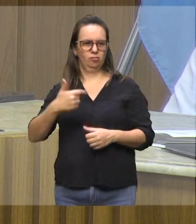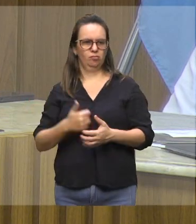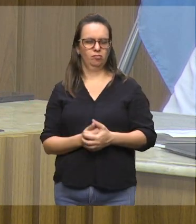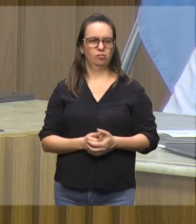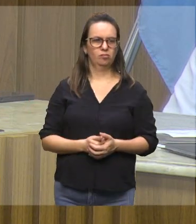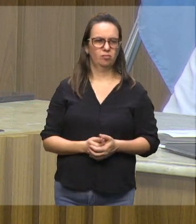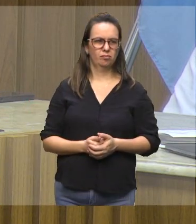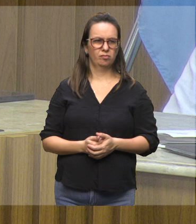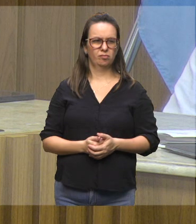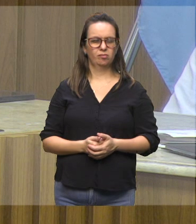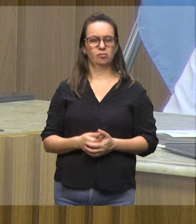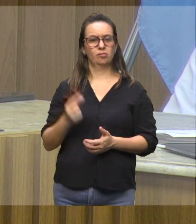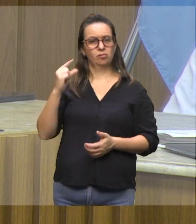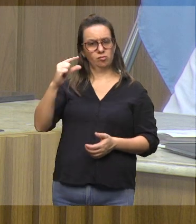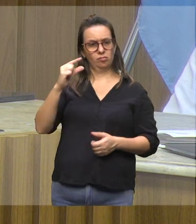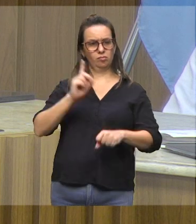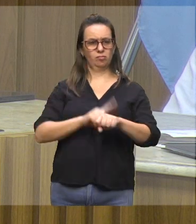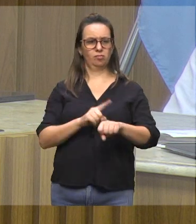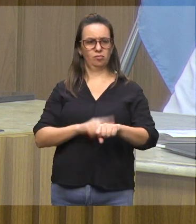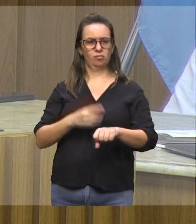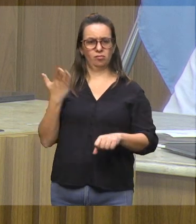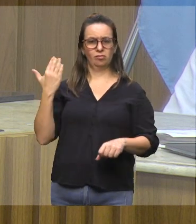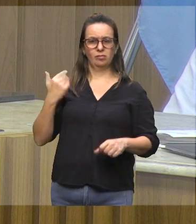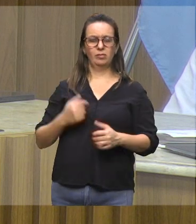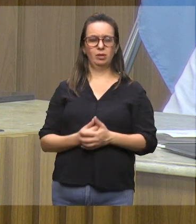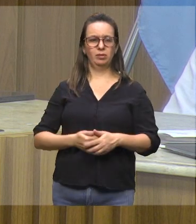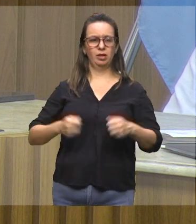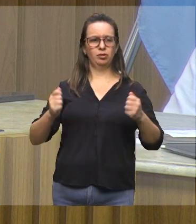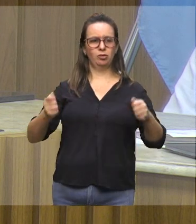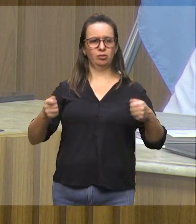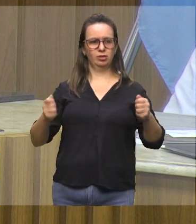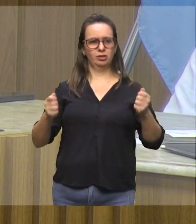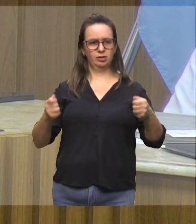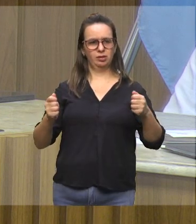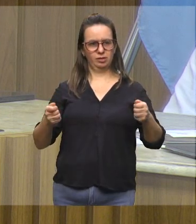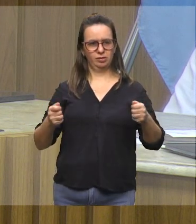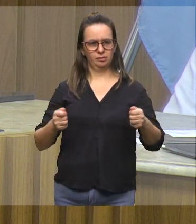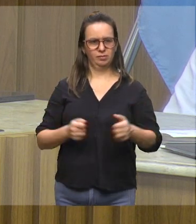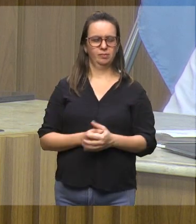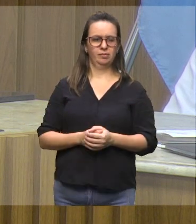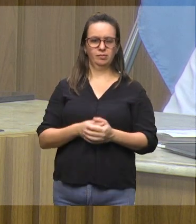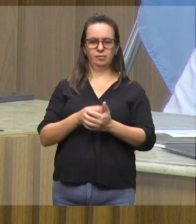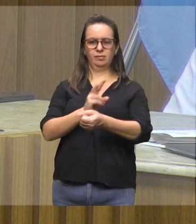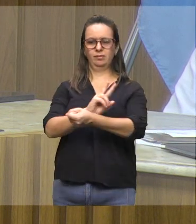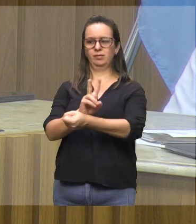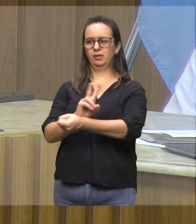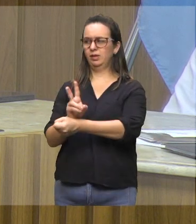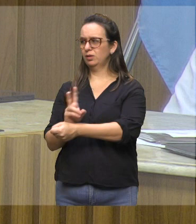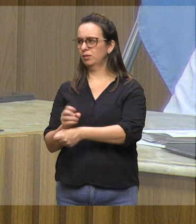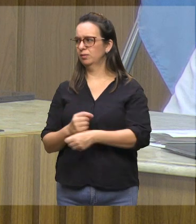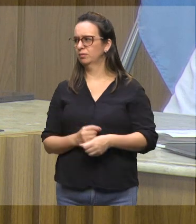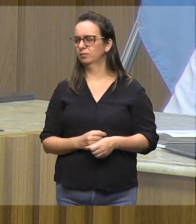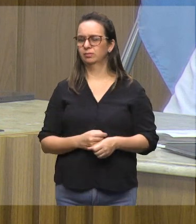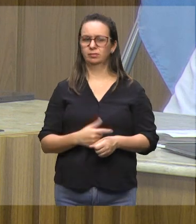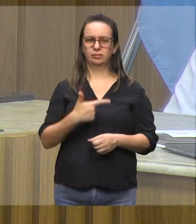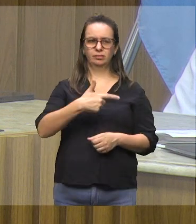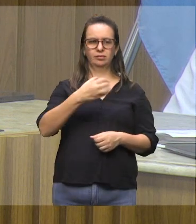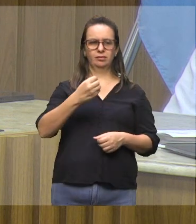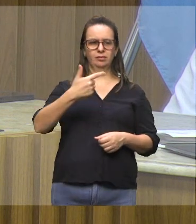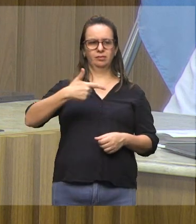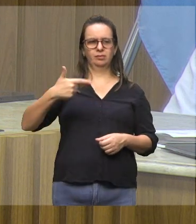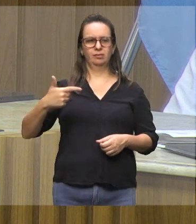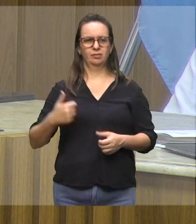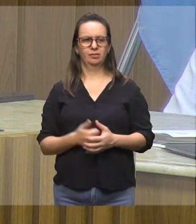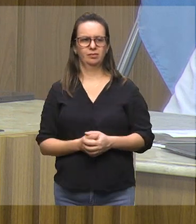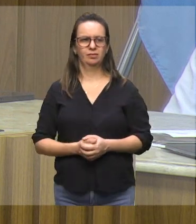fiquei sabendo que, recentemente, também, o Tribunal de Contas esteve lá na FEMA fiscalizando os atos de 2022. E, enquanto isso, o